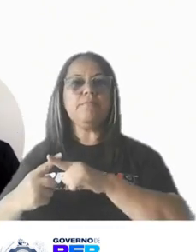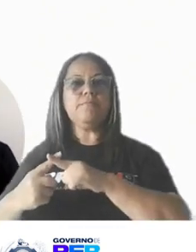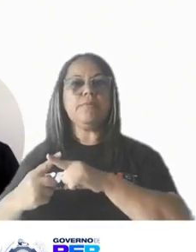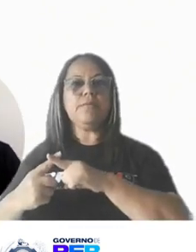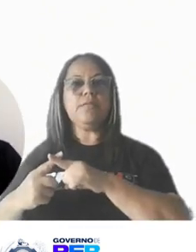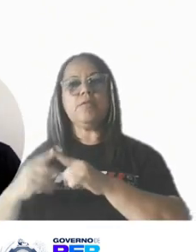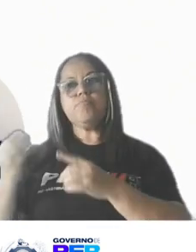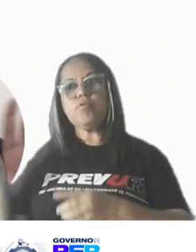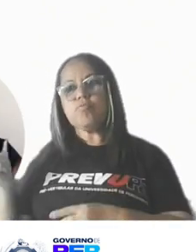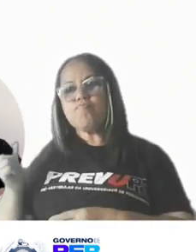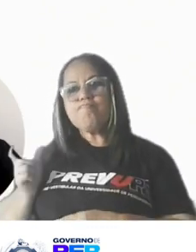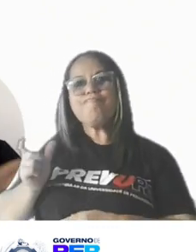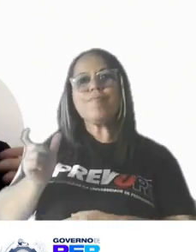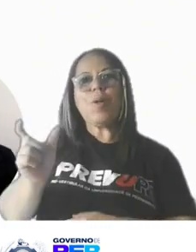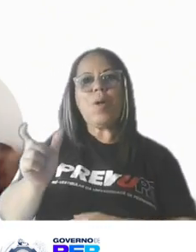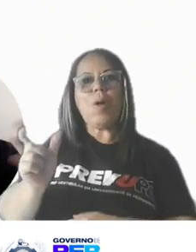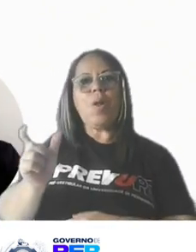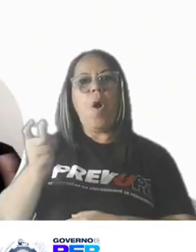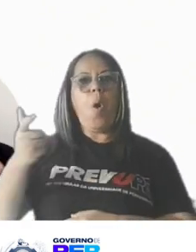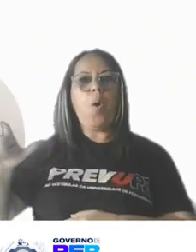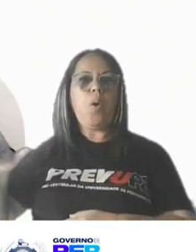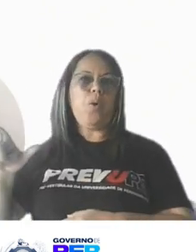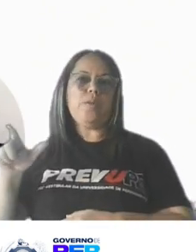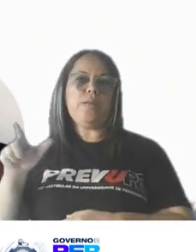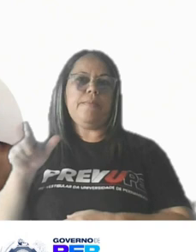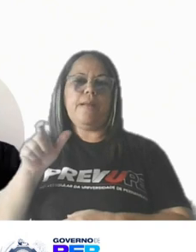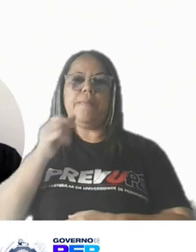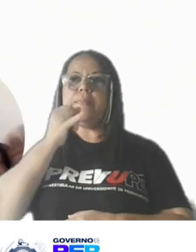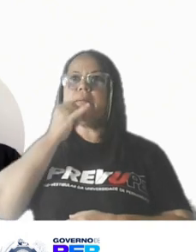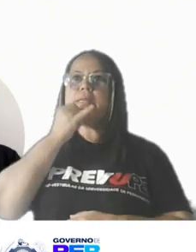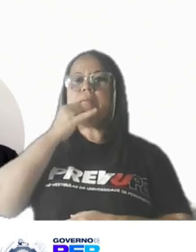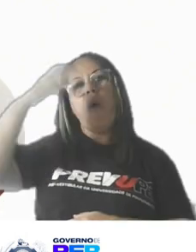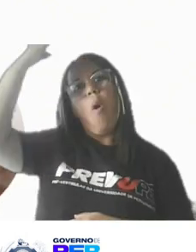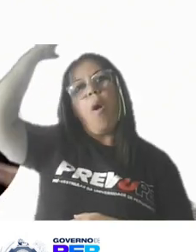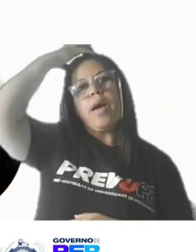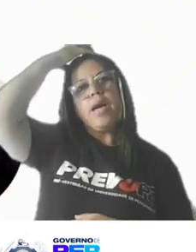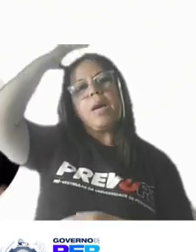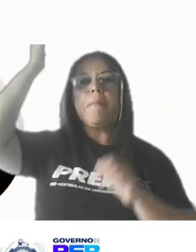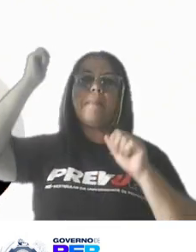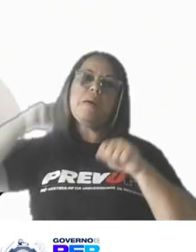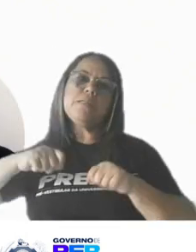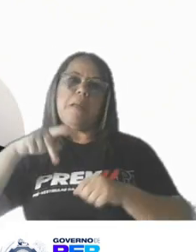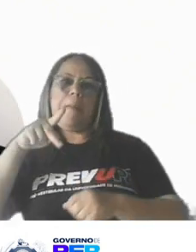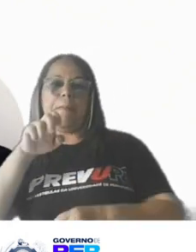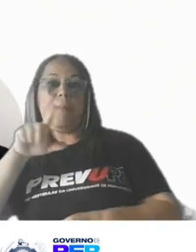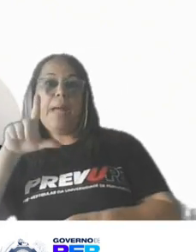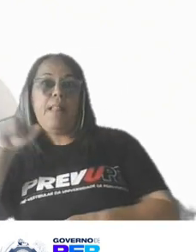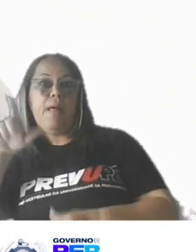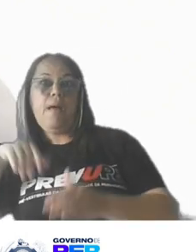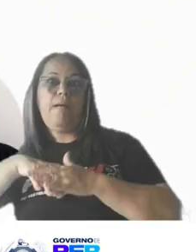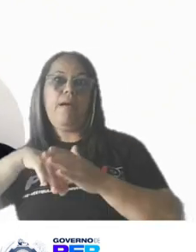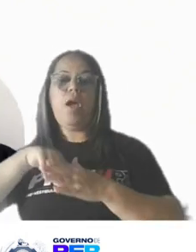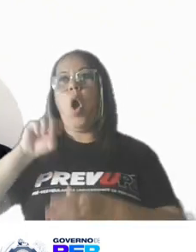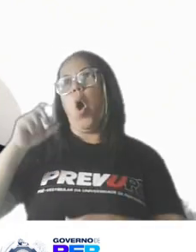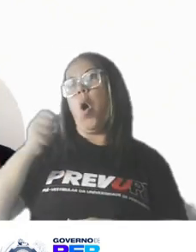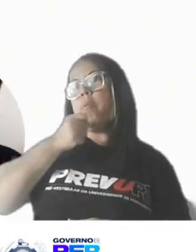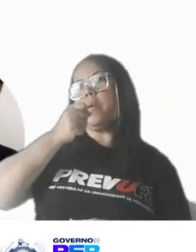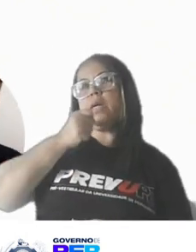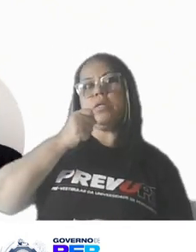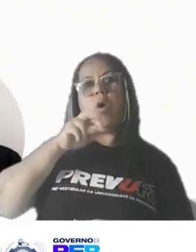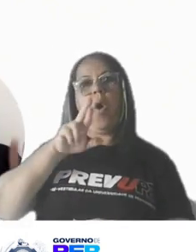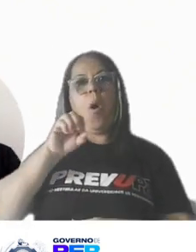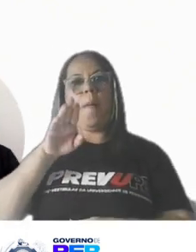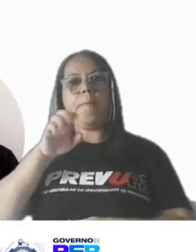basicamente um apelido em alguém, né? O rei. Pode ser o rei Pelé, o rei Alberto Carlos, a rainha dos baixinhos, a